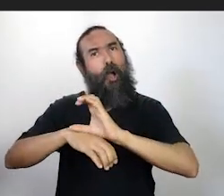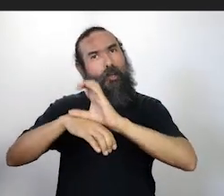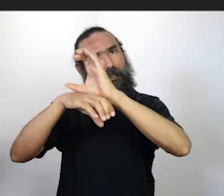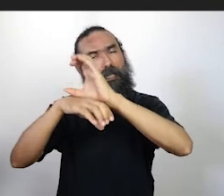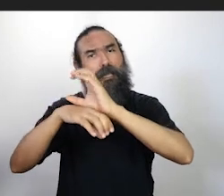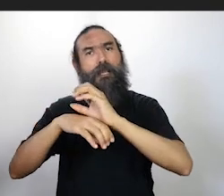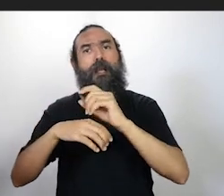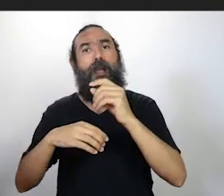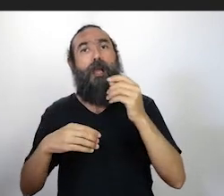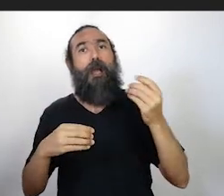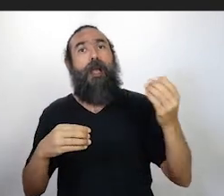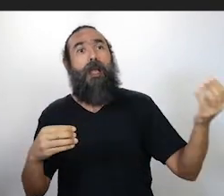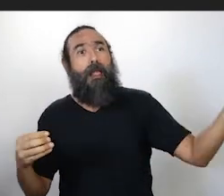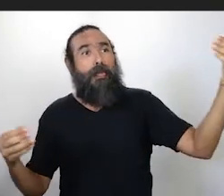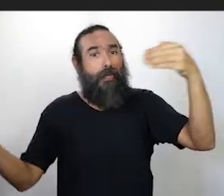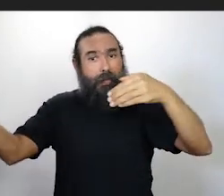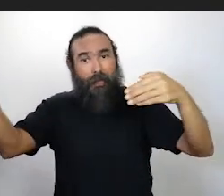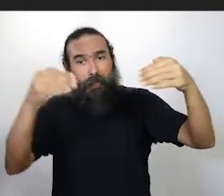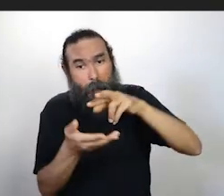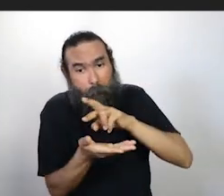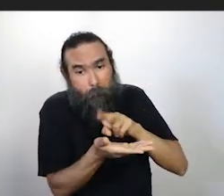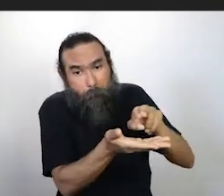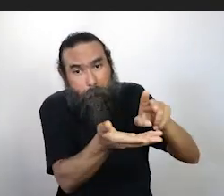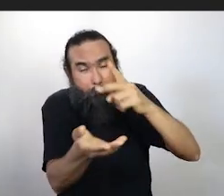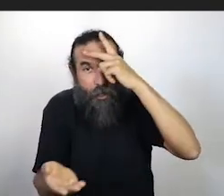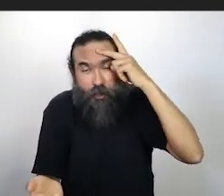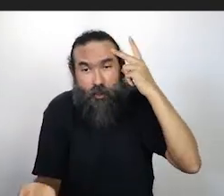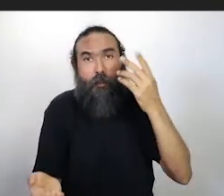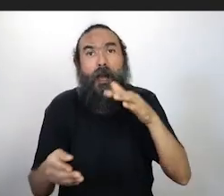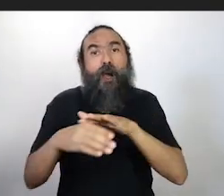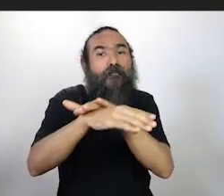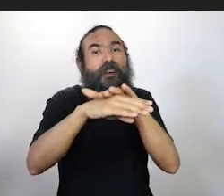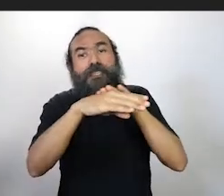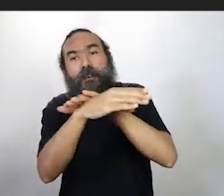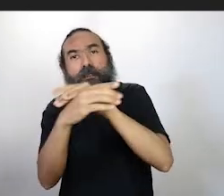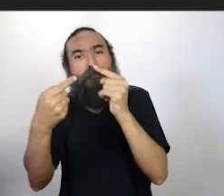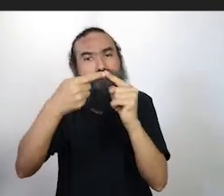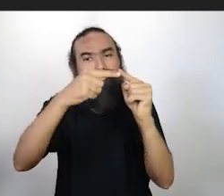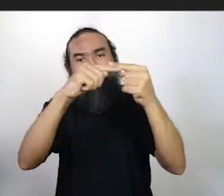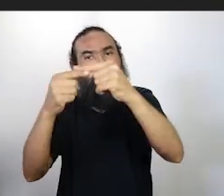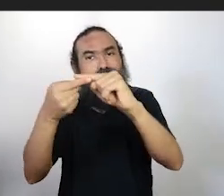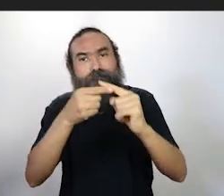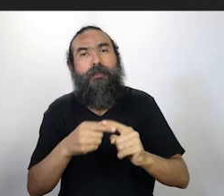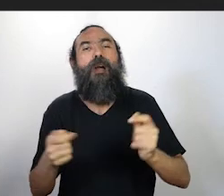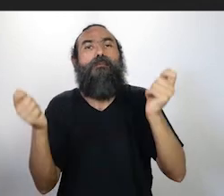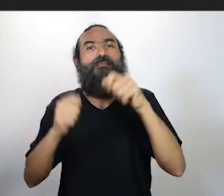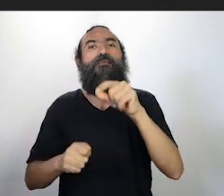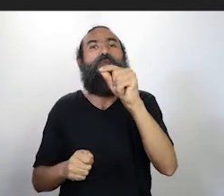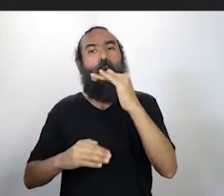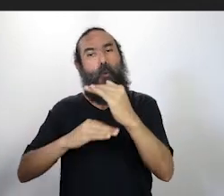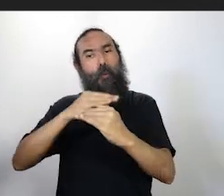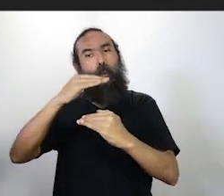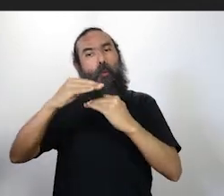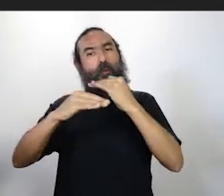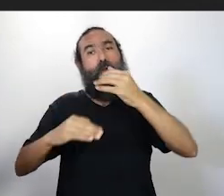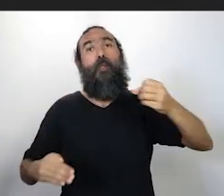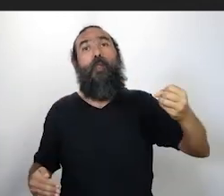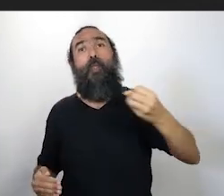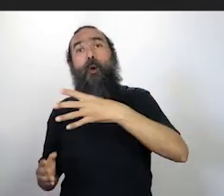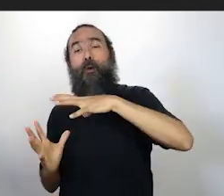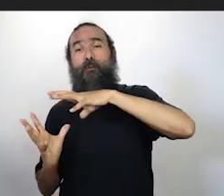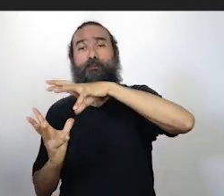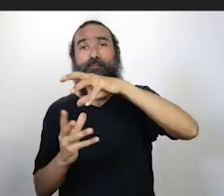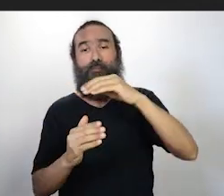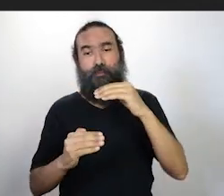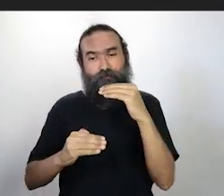trazer pessoas muito diferentes para conversarem umas com as outras. Porque a gente acredita que é assim que a gente constrói um novo mundo,